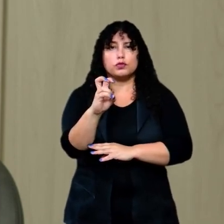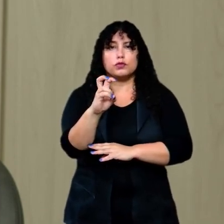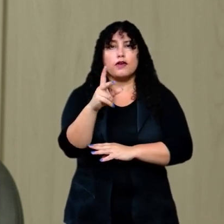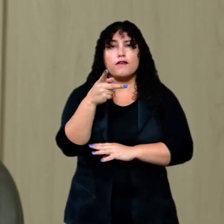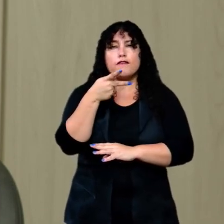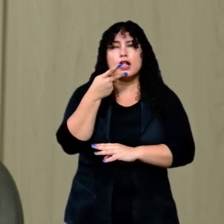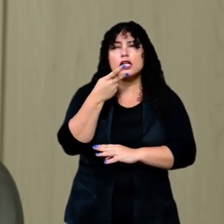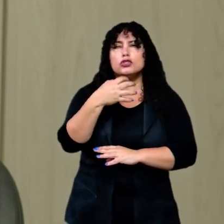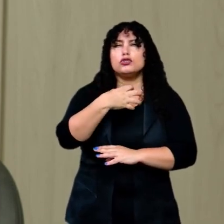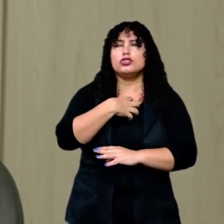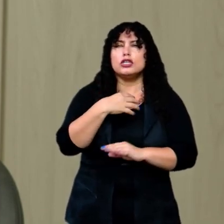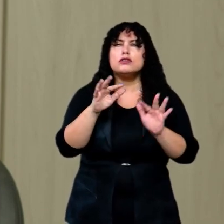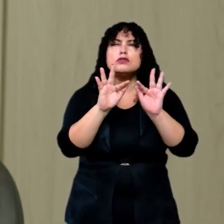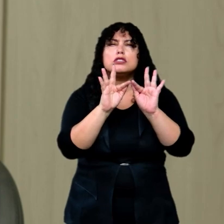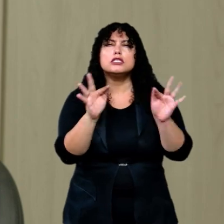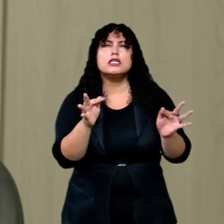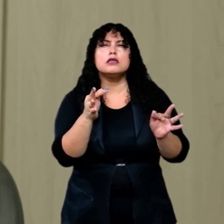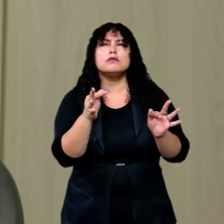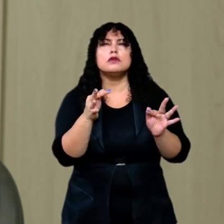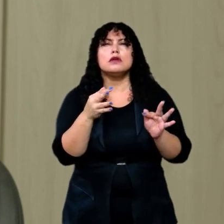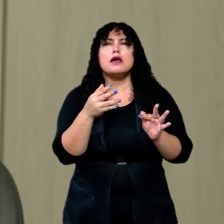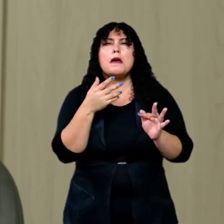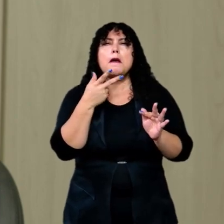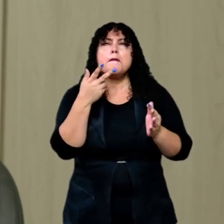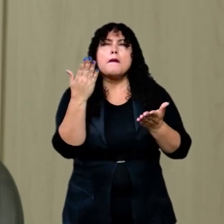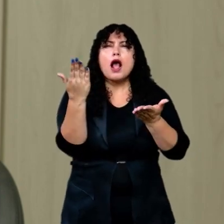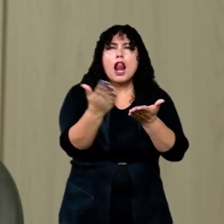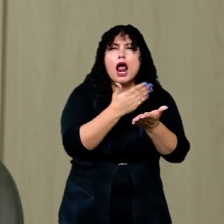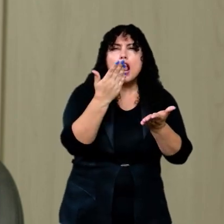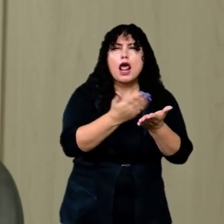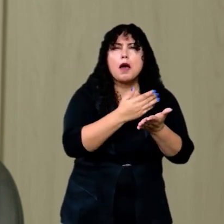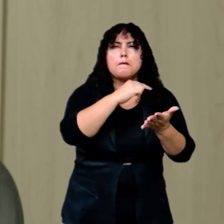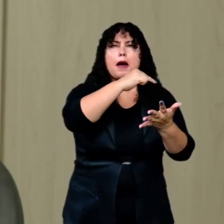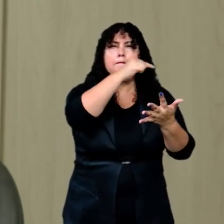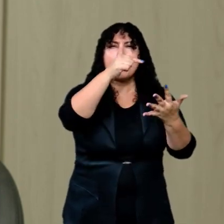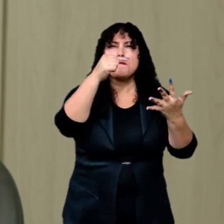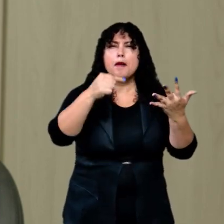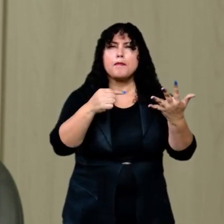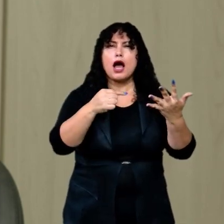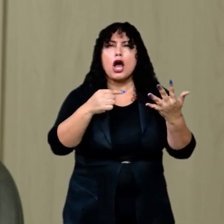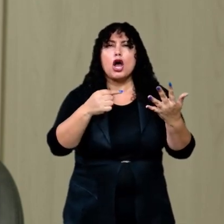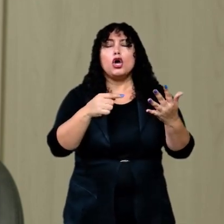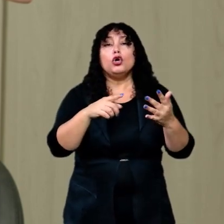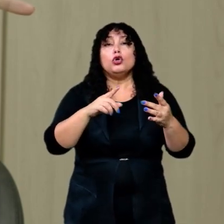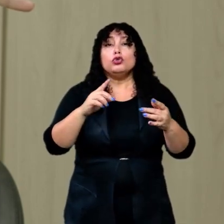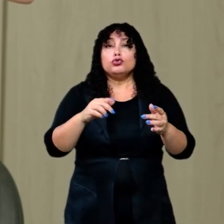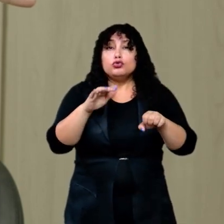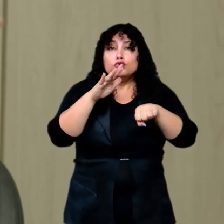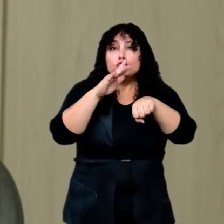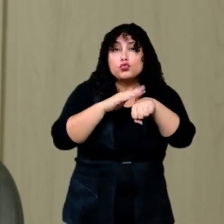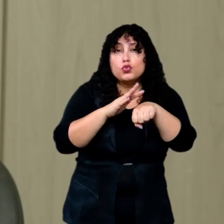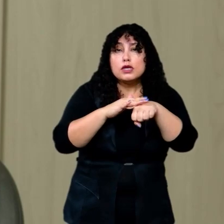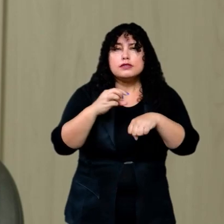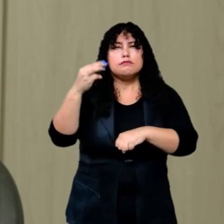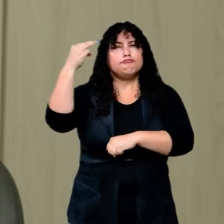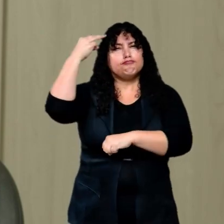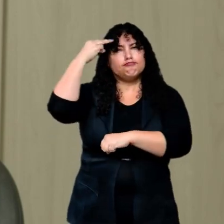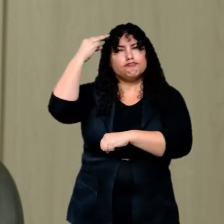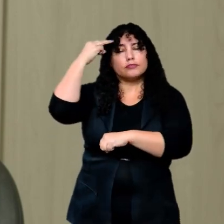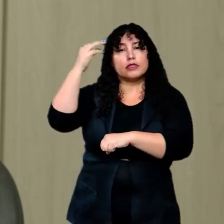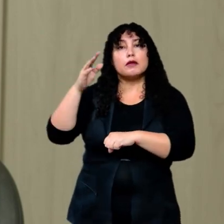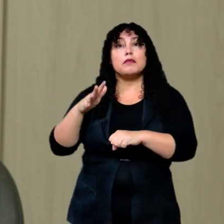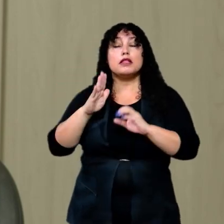falando de uma maneira simples, é como se fosse um catálogo de todas as doenças mentais lá nos Estados Unidos. Mas